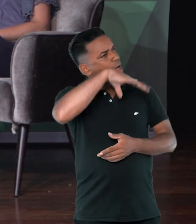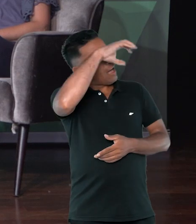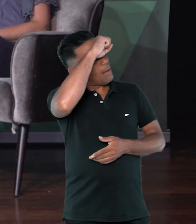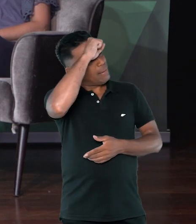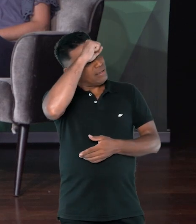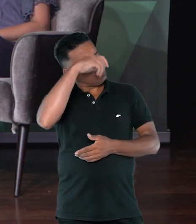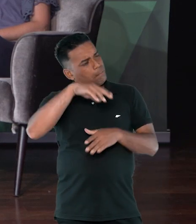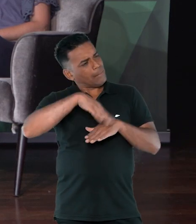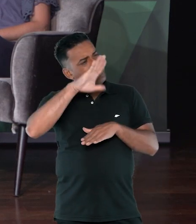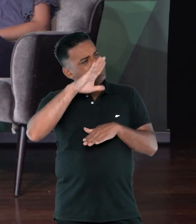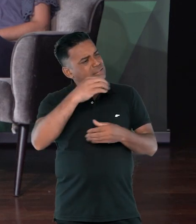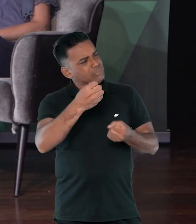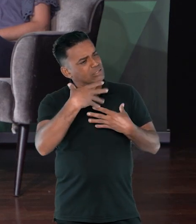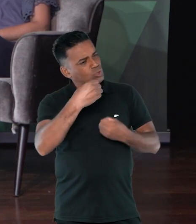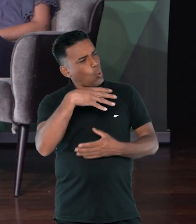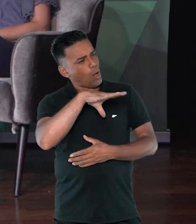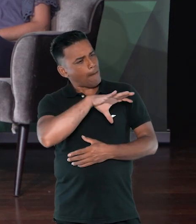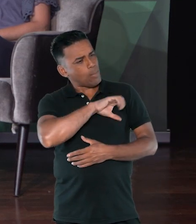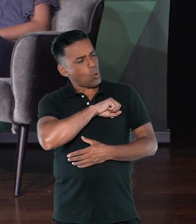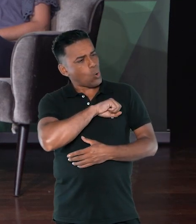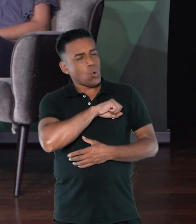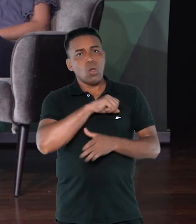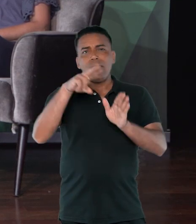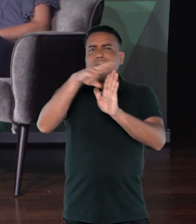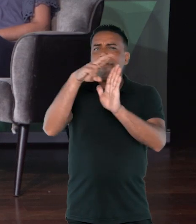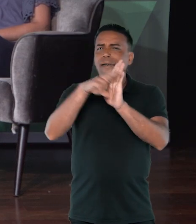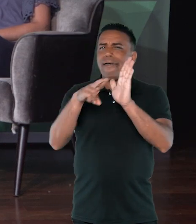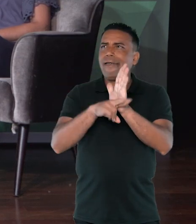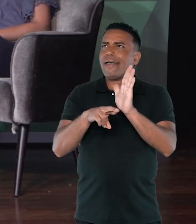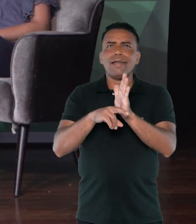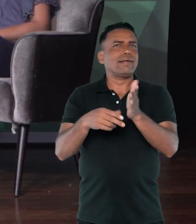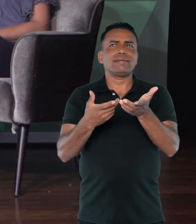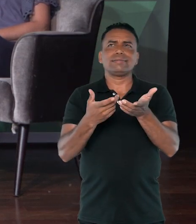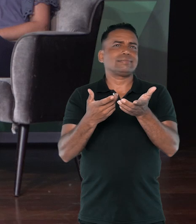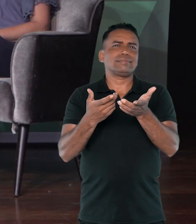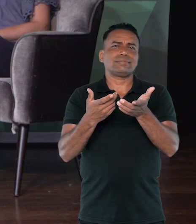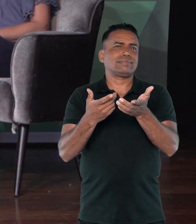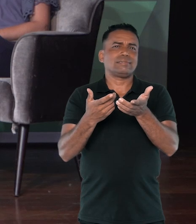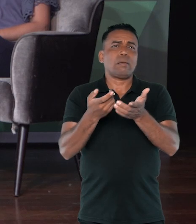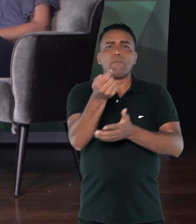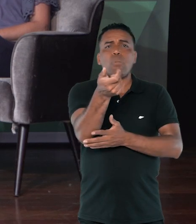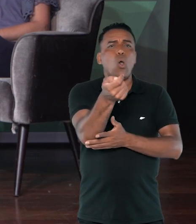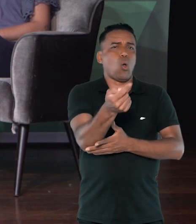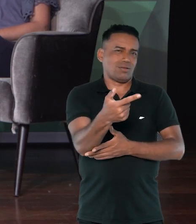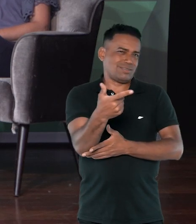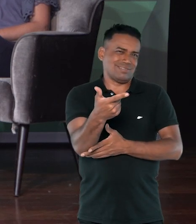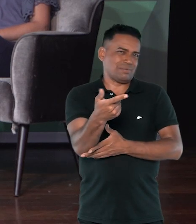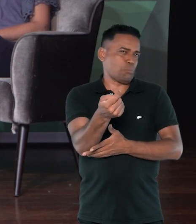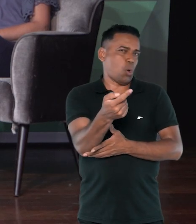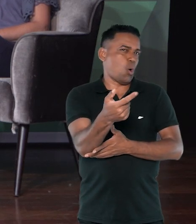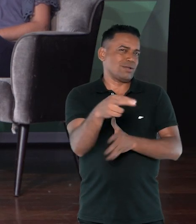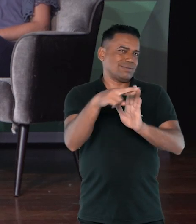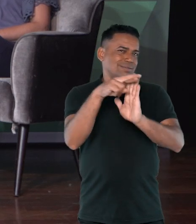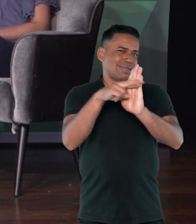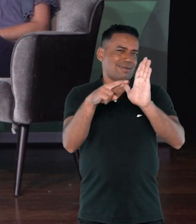né? O amor, ele precisa de cuidado, ele precisa de equilíbrio. Amar dá muito trabalho,